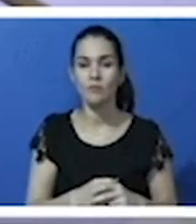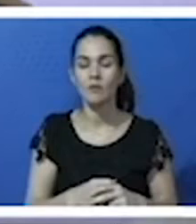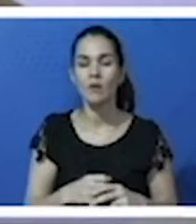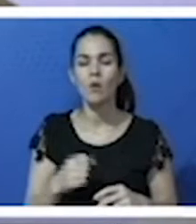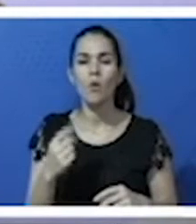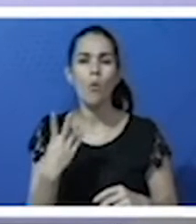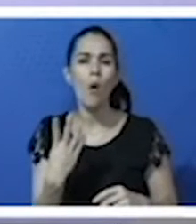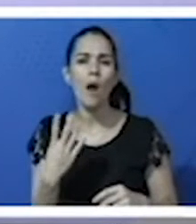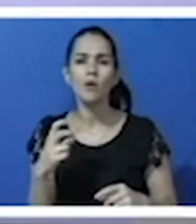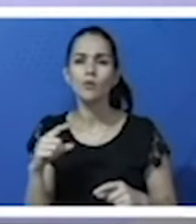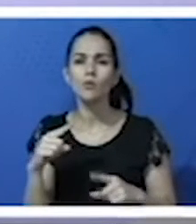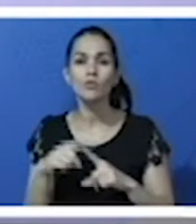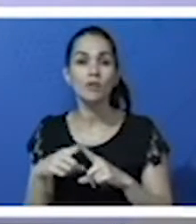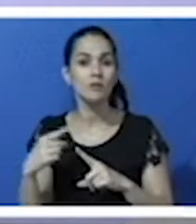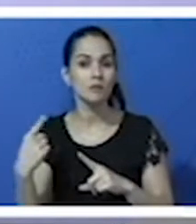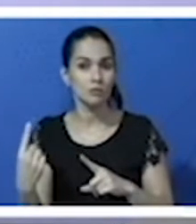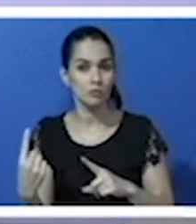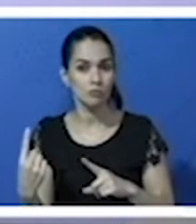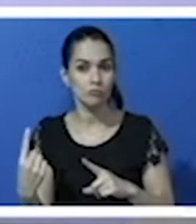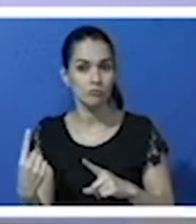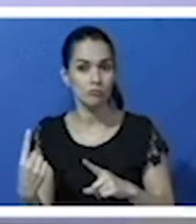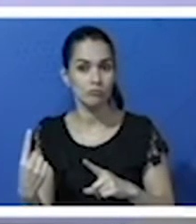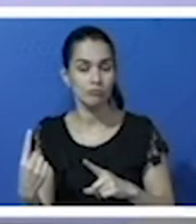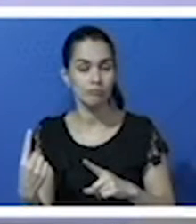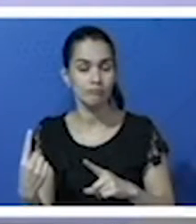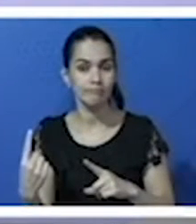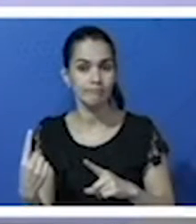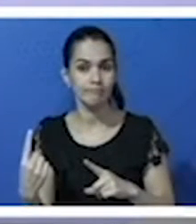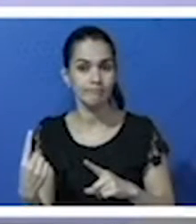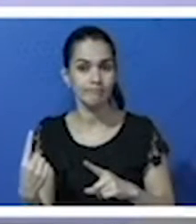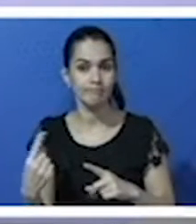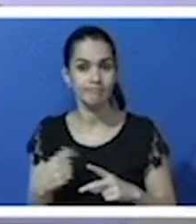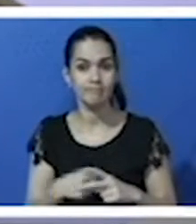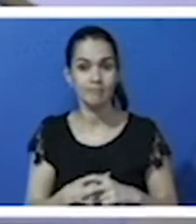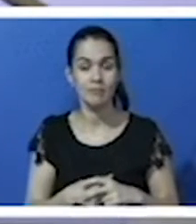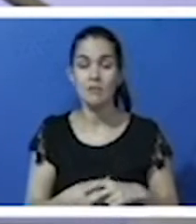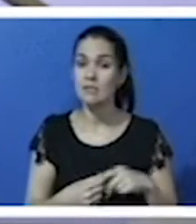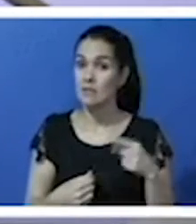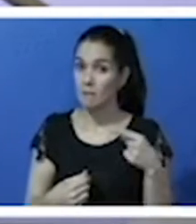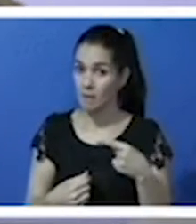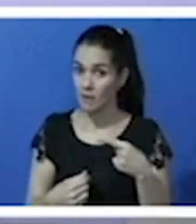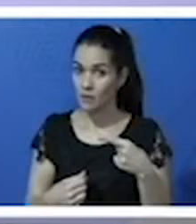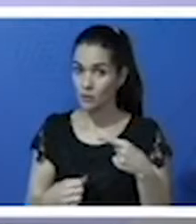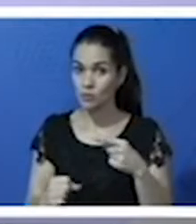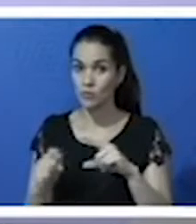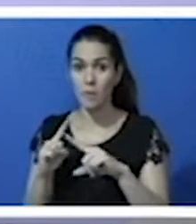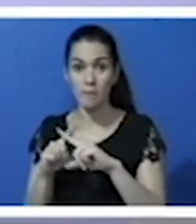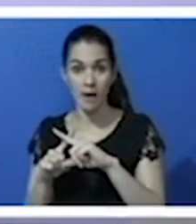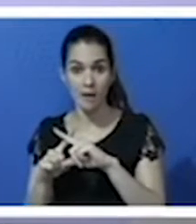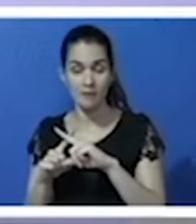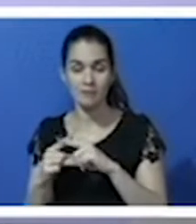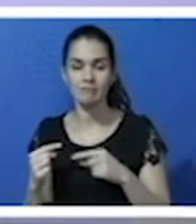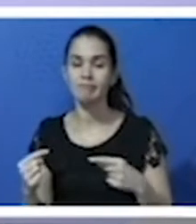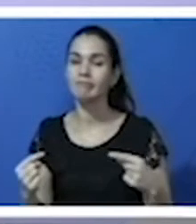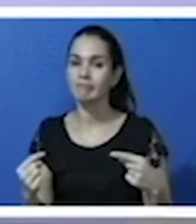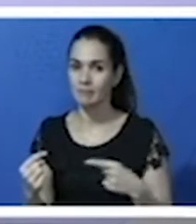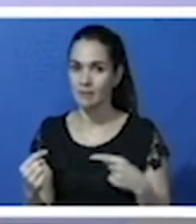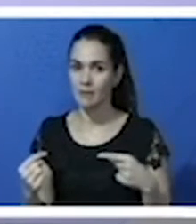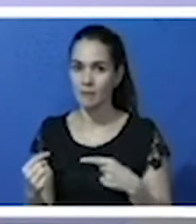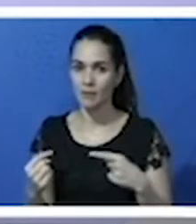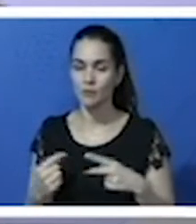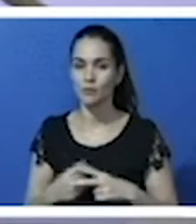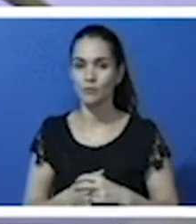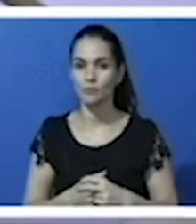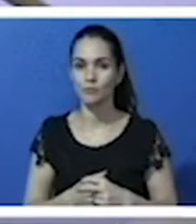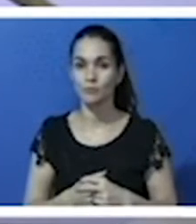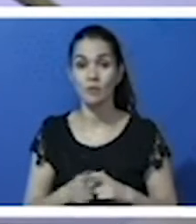1, né? Na conta de vezes, a regra de sinal é menos com mais dá menos, né? Sinais diferentes dá